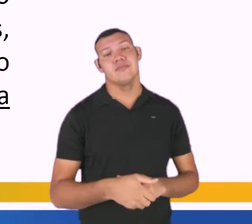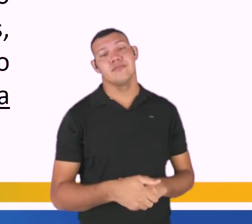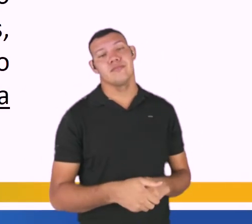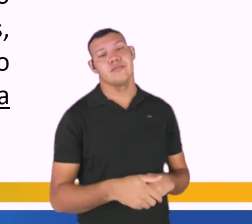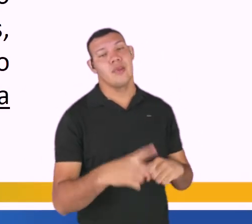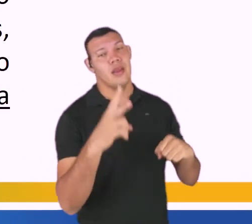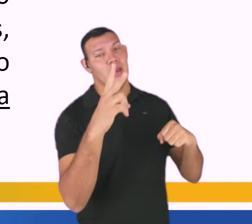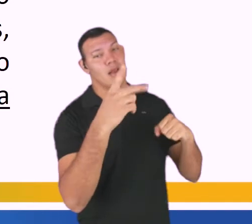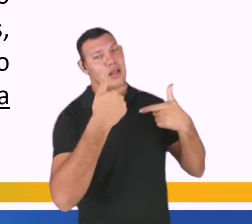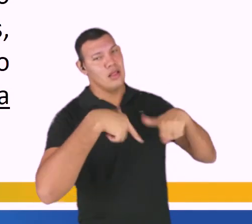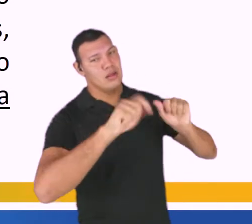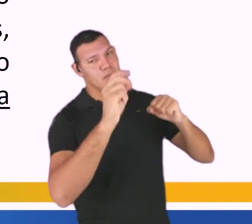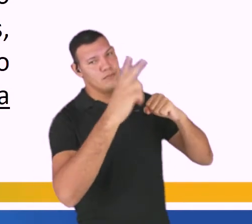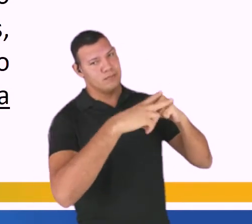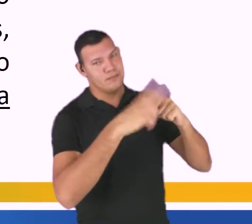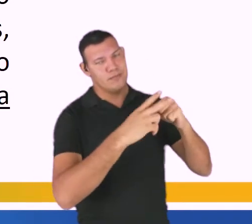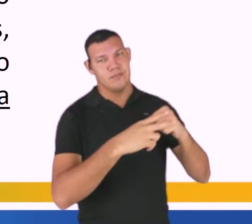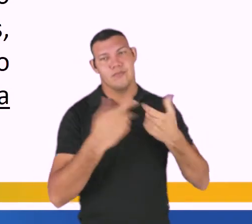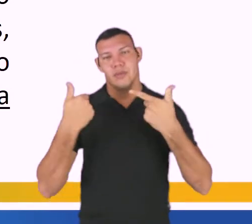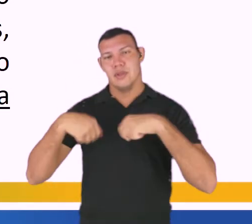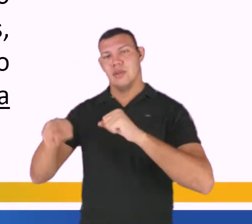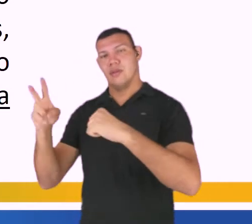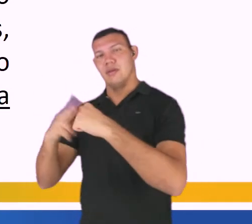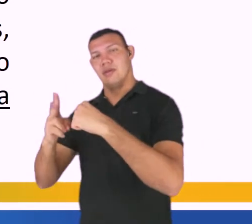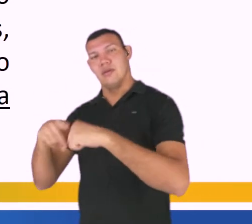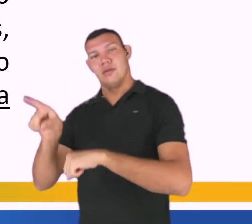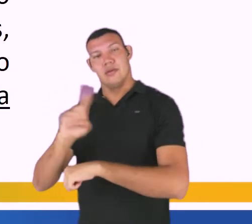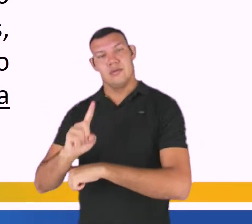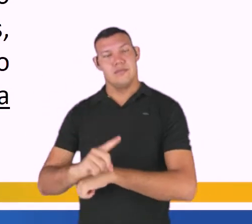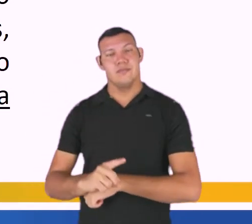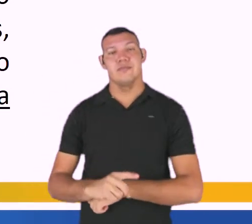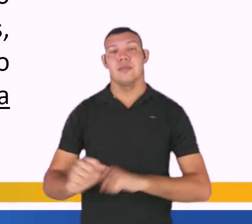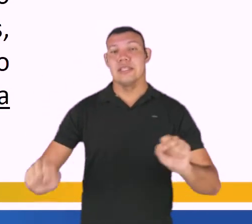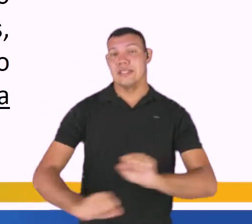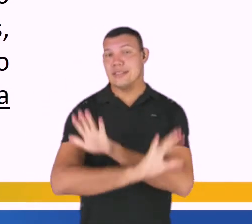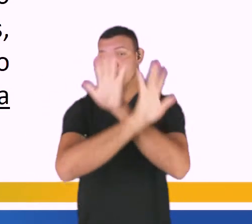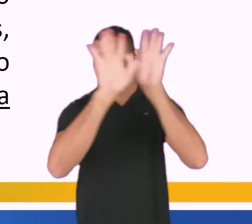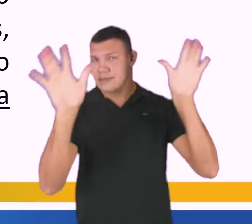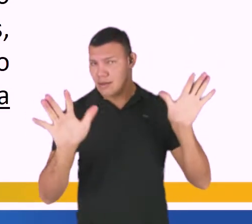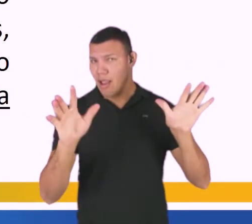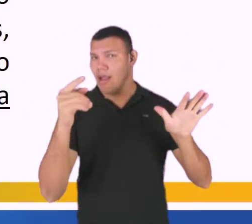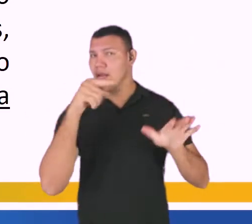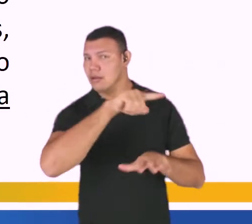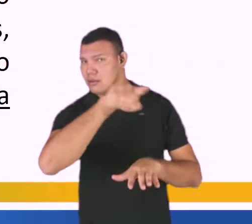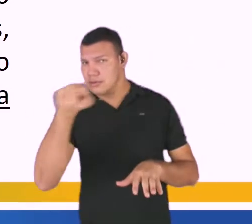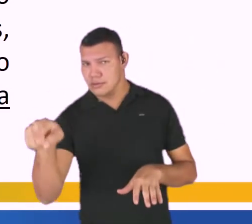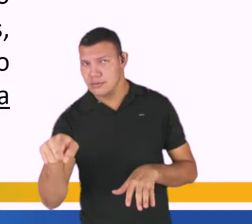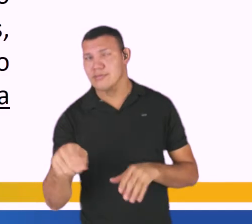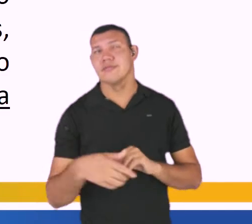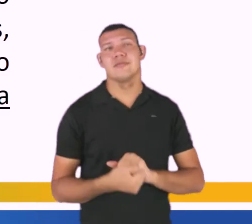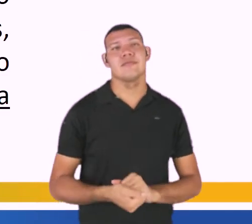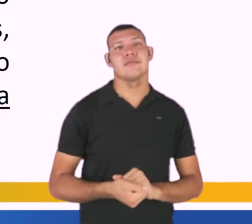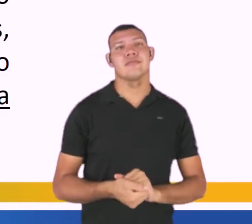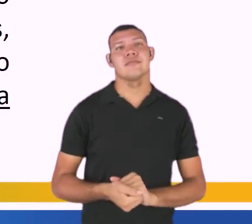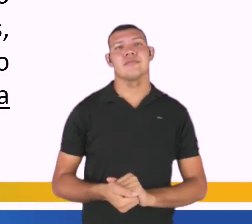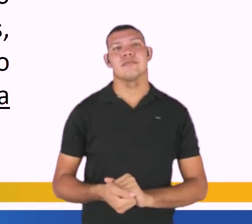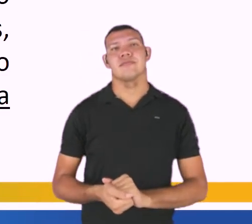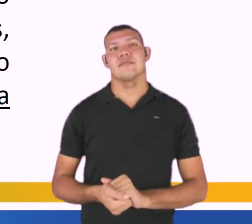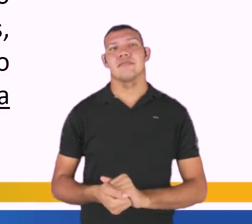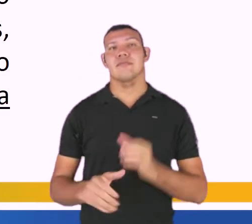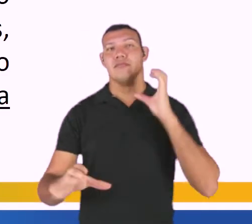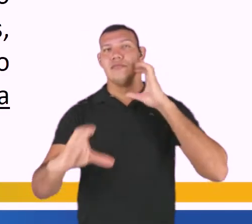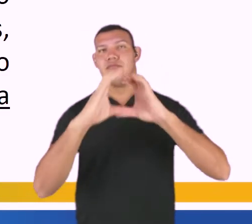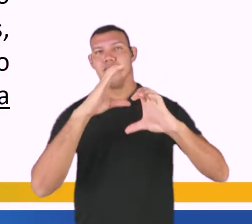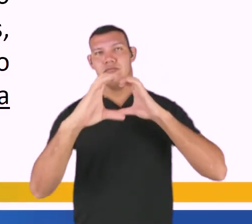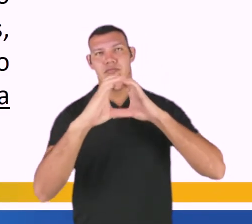verbal. Para que fique bem entendido, a comunicação, ela é diferente do que chamamos de linguagem